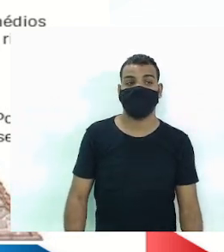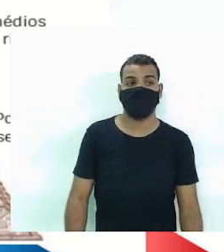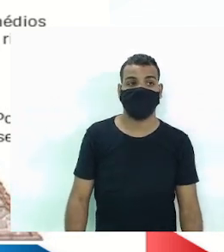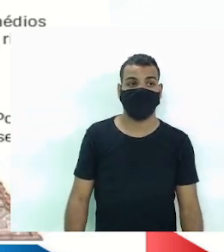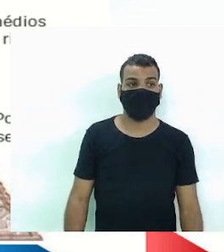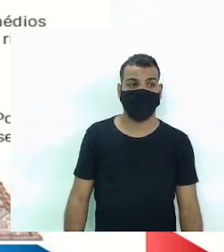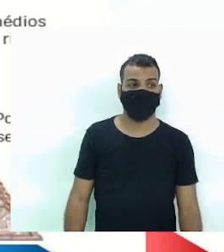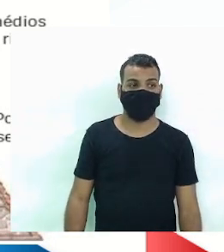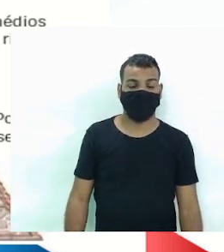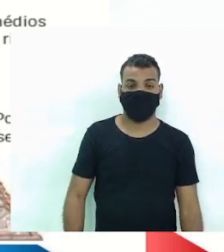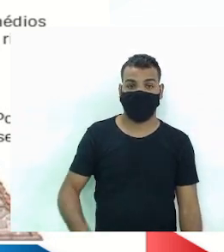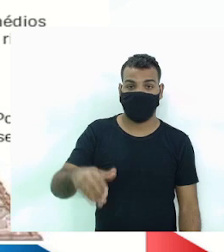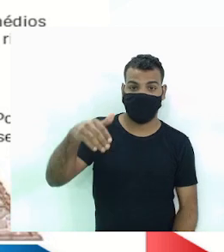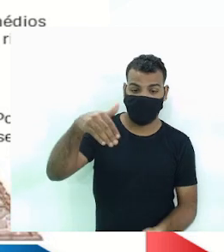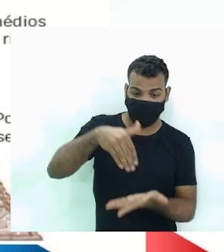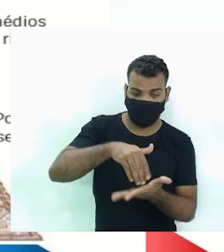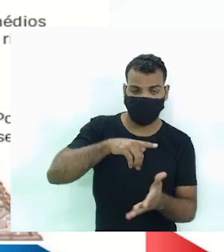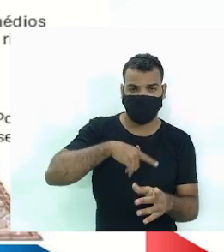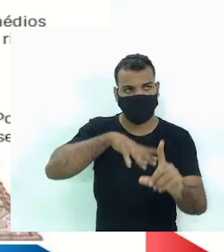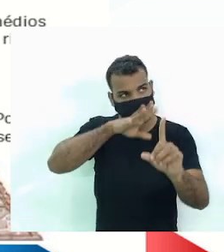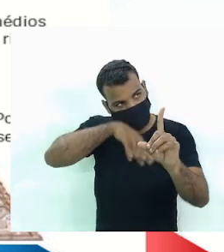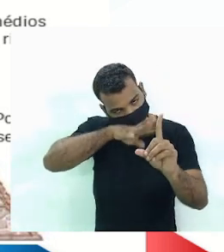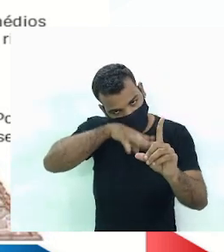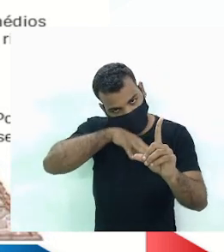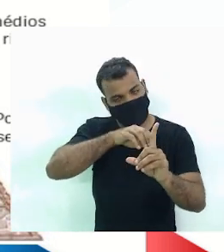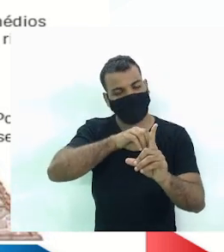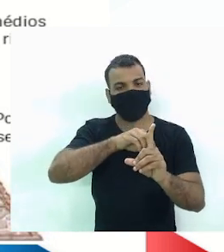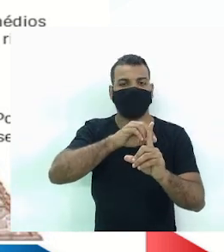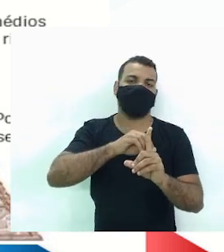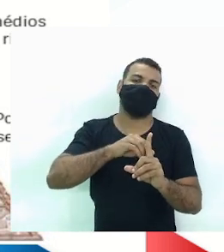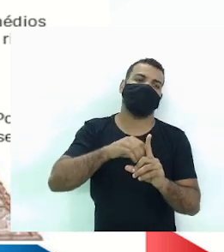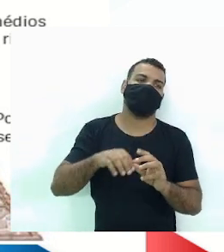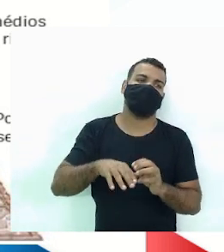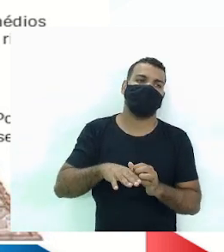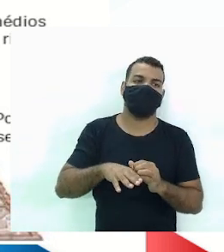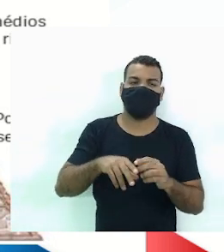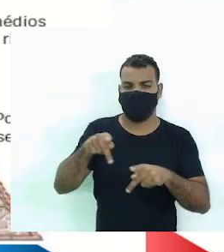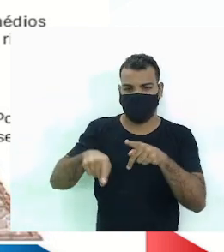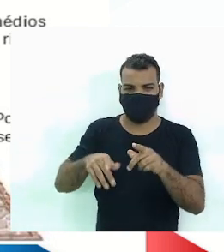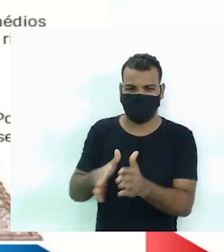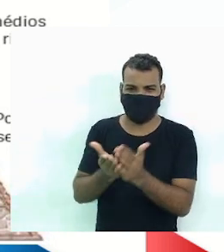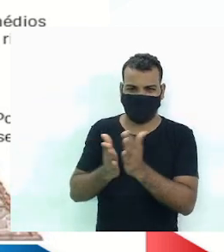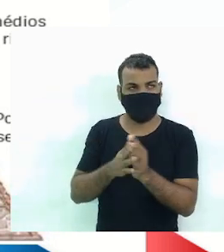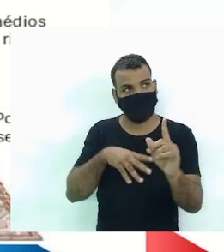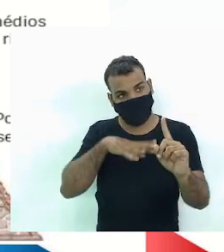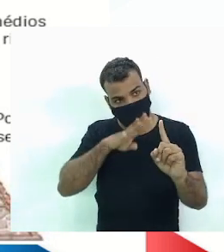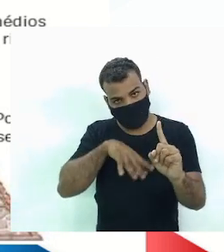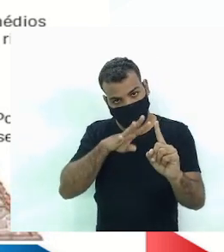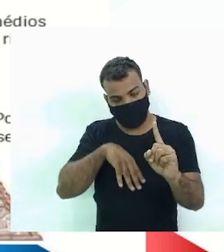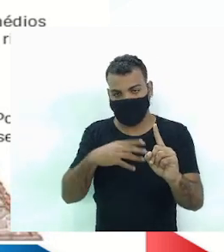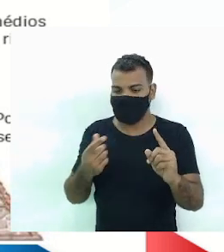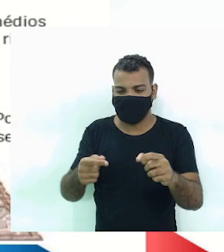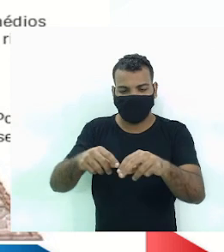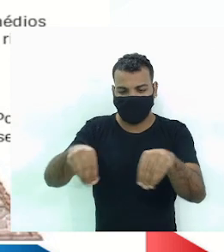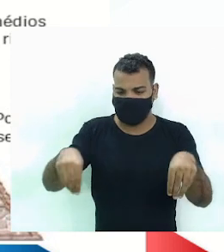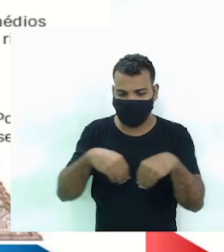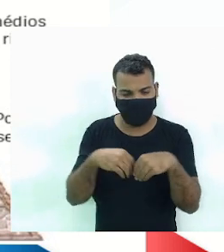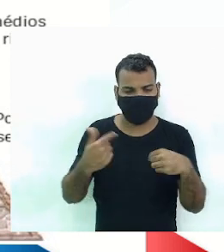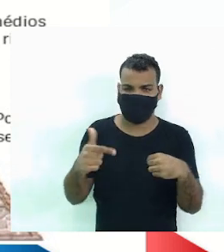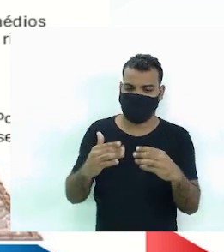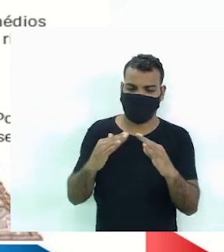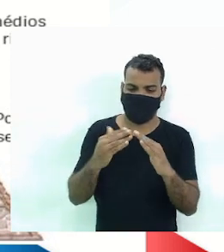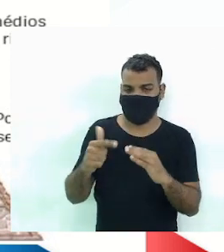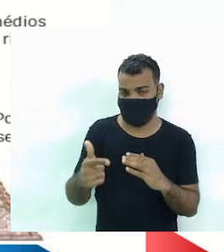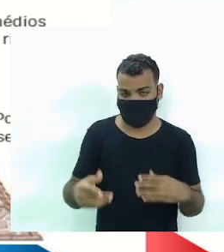topo, eu vou ter os servos, né, que são os pobres, que não tem terra, não tem casa,